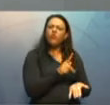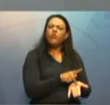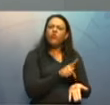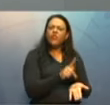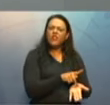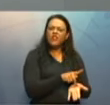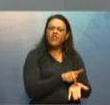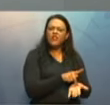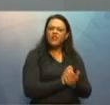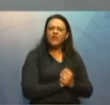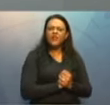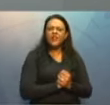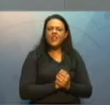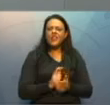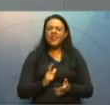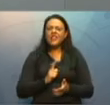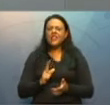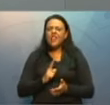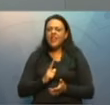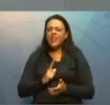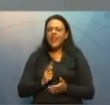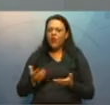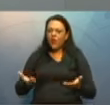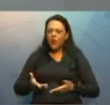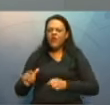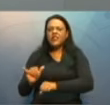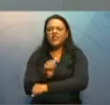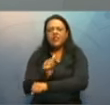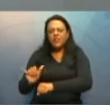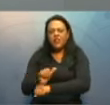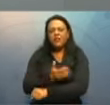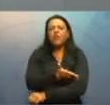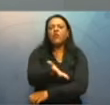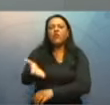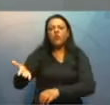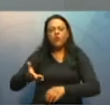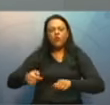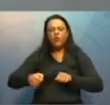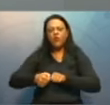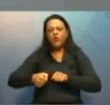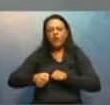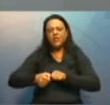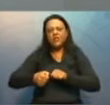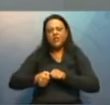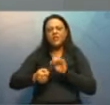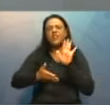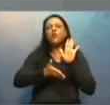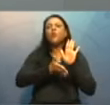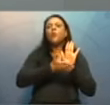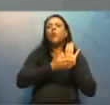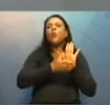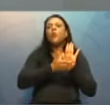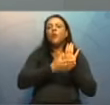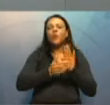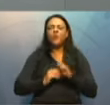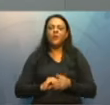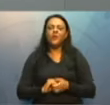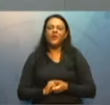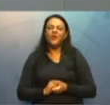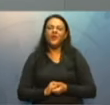realmente aconteceu. E trouxemos algumas estratégias para vocês realizarem as